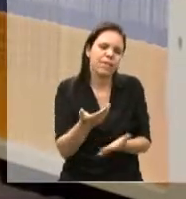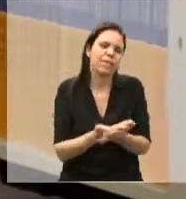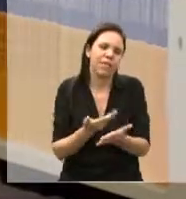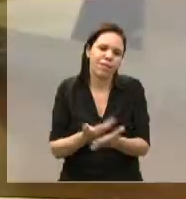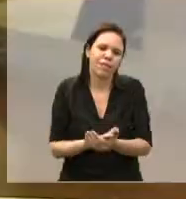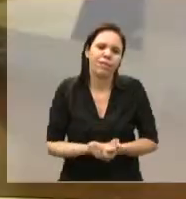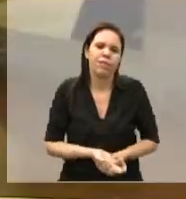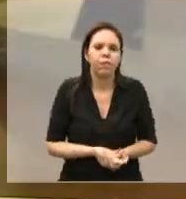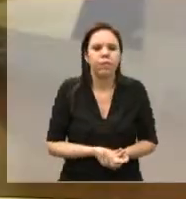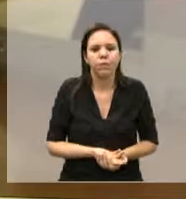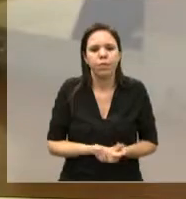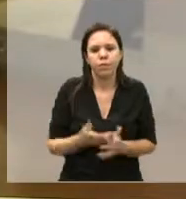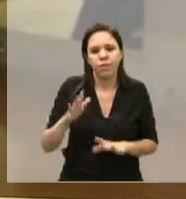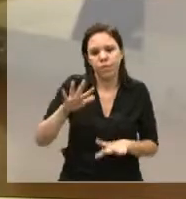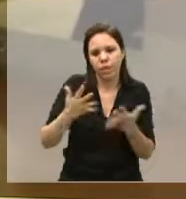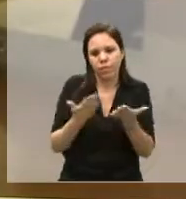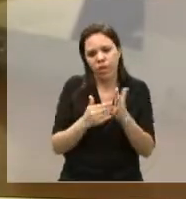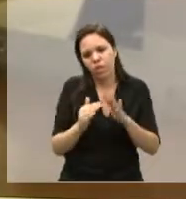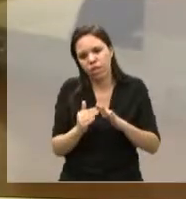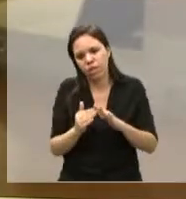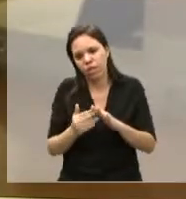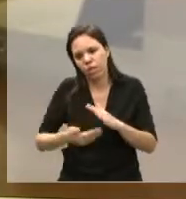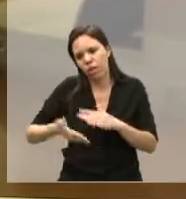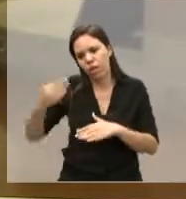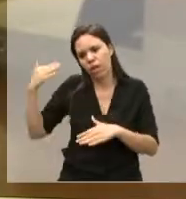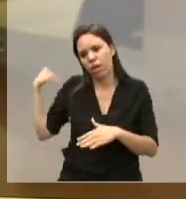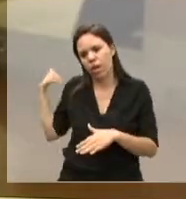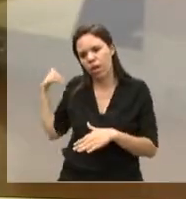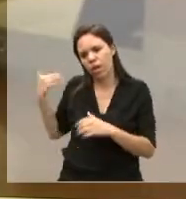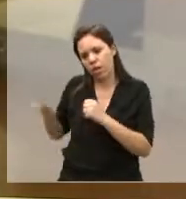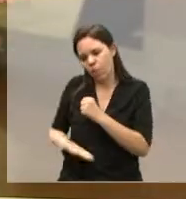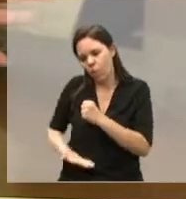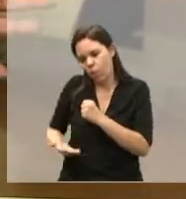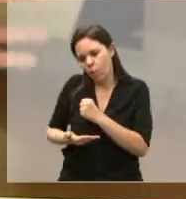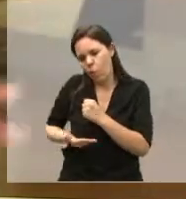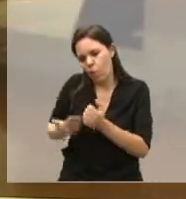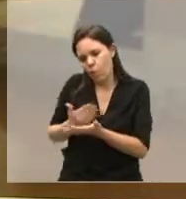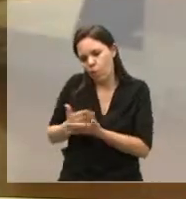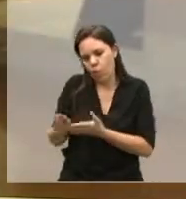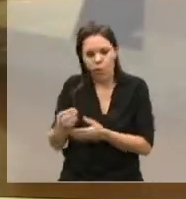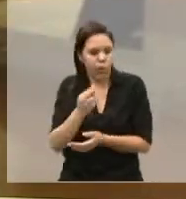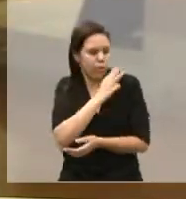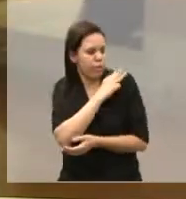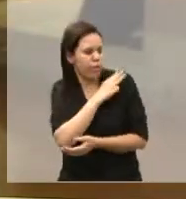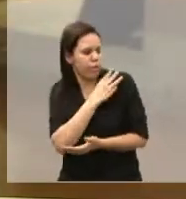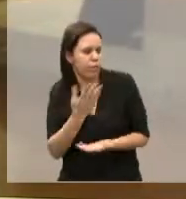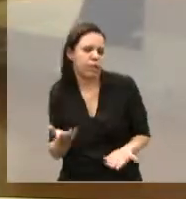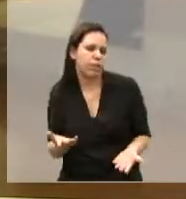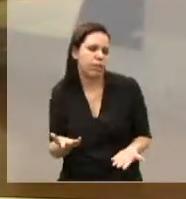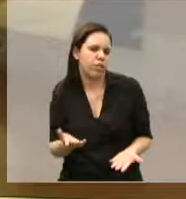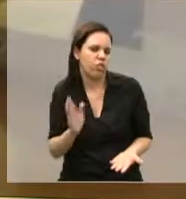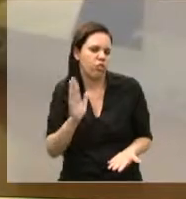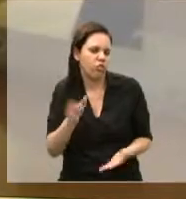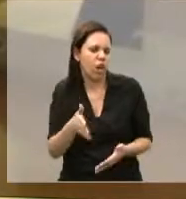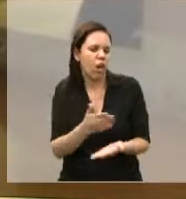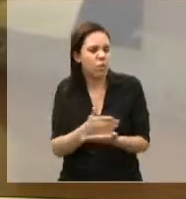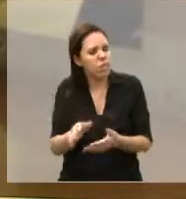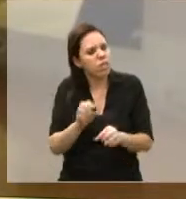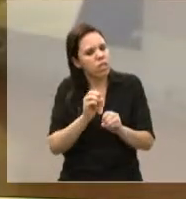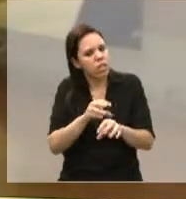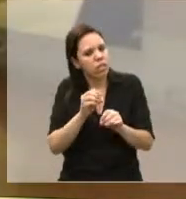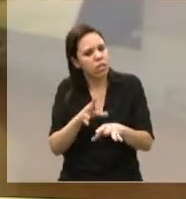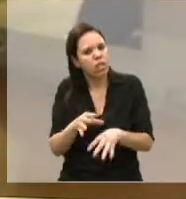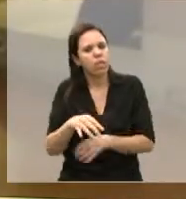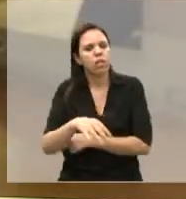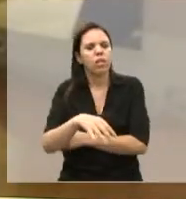estudando, né? Talvez então, a escola, lá na formação inicial, igual o professor falou, ensino médio, né? Já começar a formular isso,